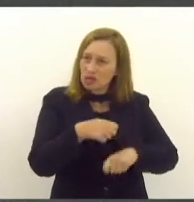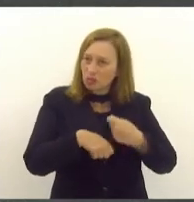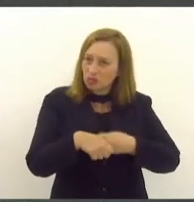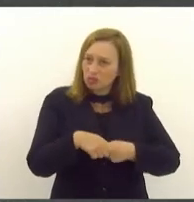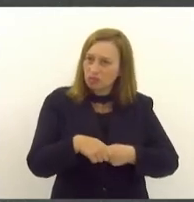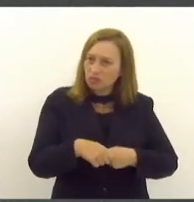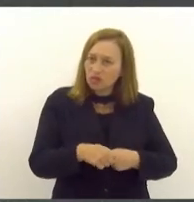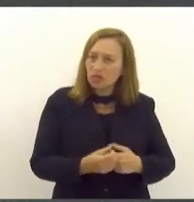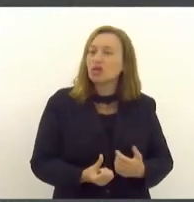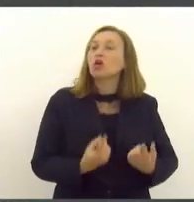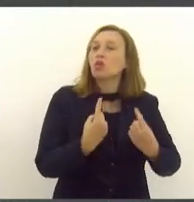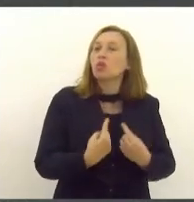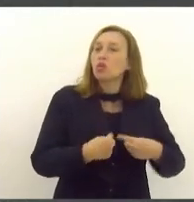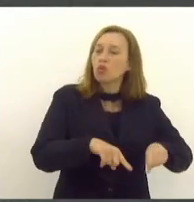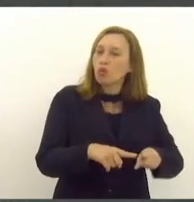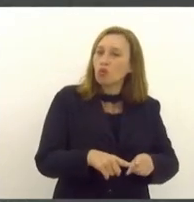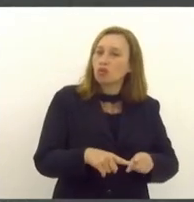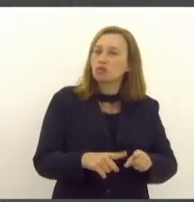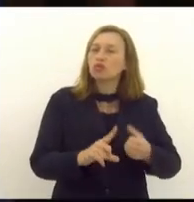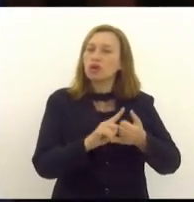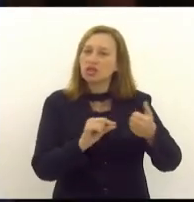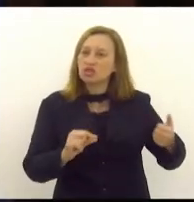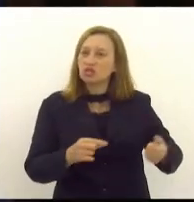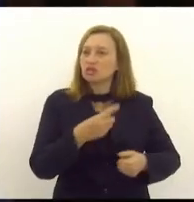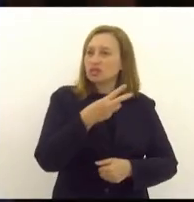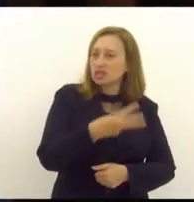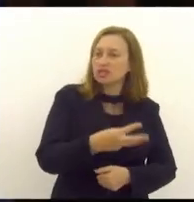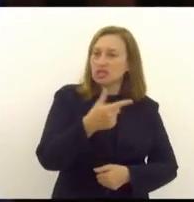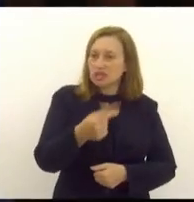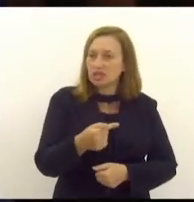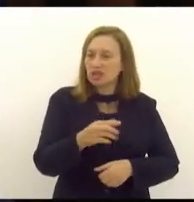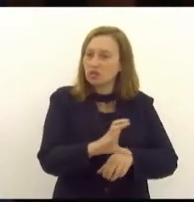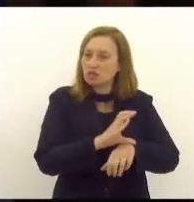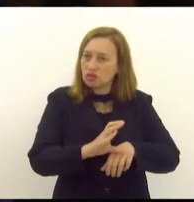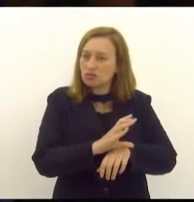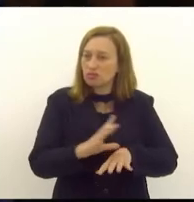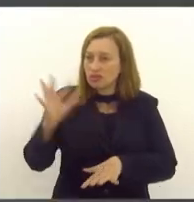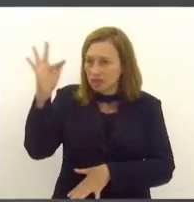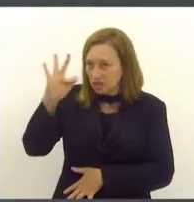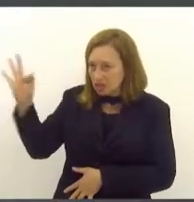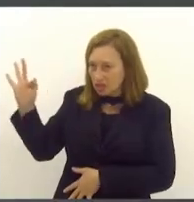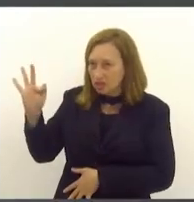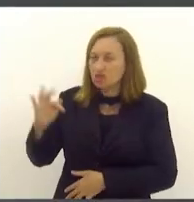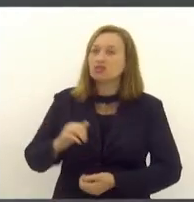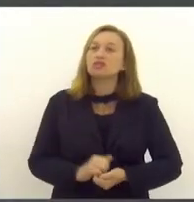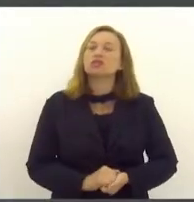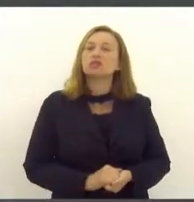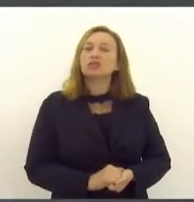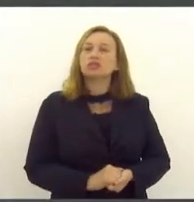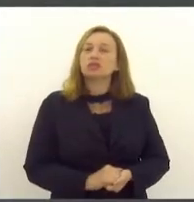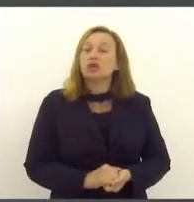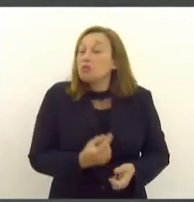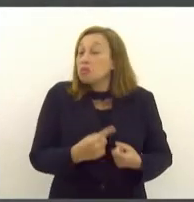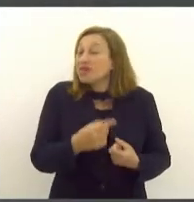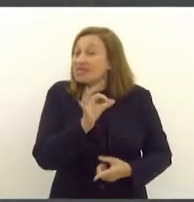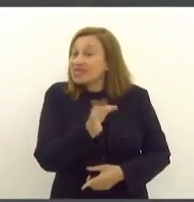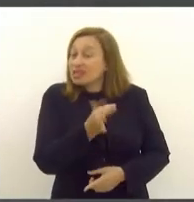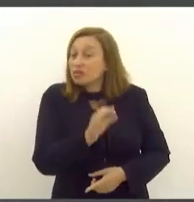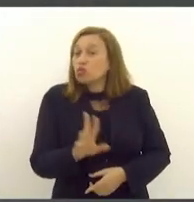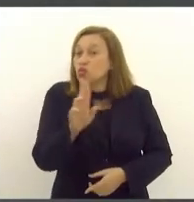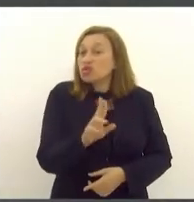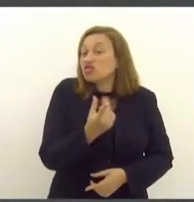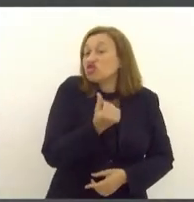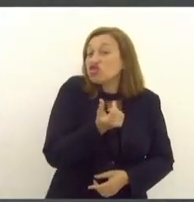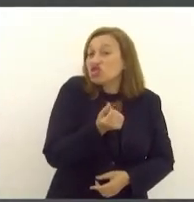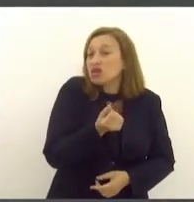férias princípios descritos no Artigo 37 da Constituição Federal de impessoalidade de imoralidade porque claramente está usando o dinheiro